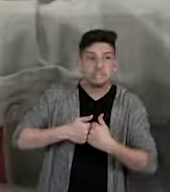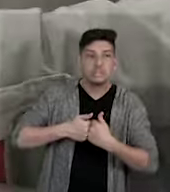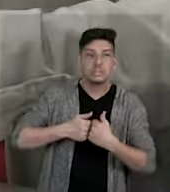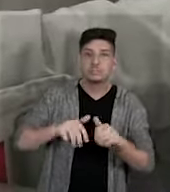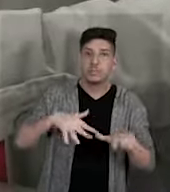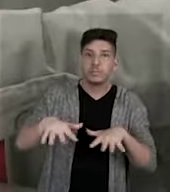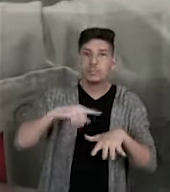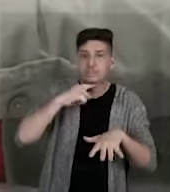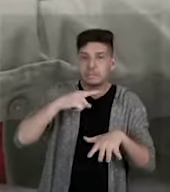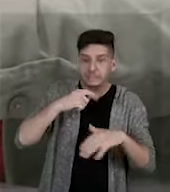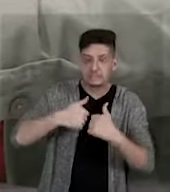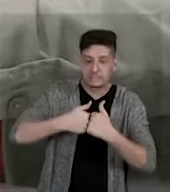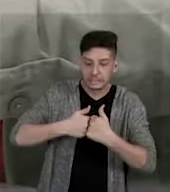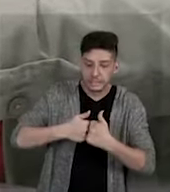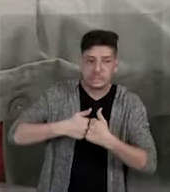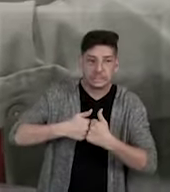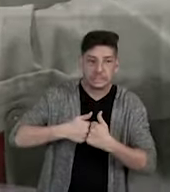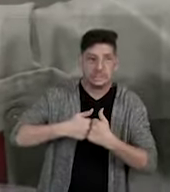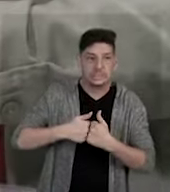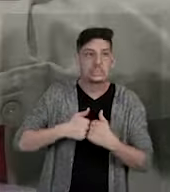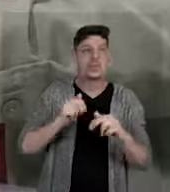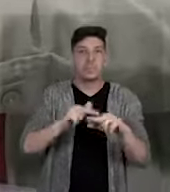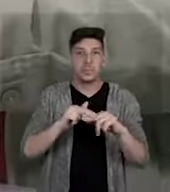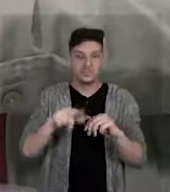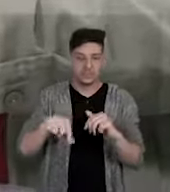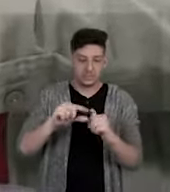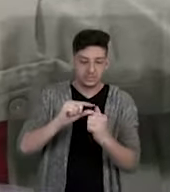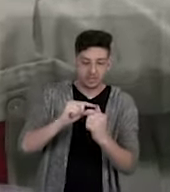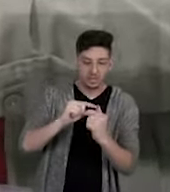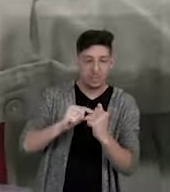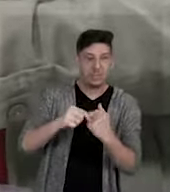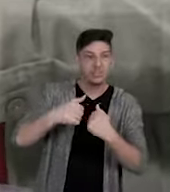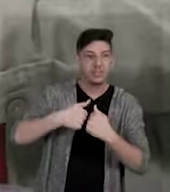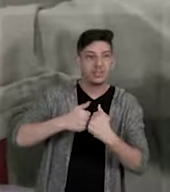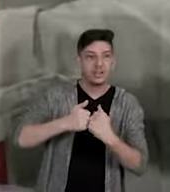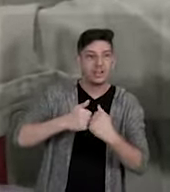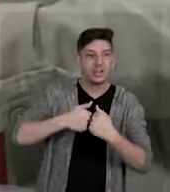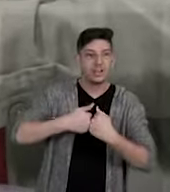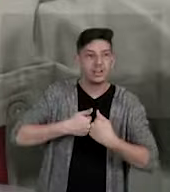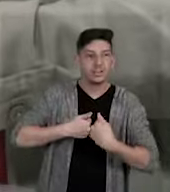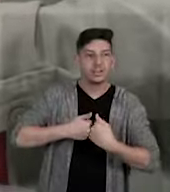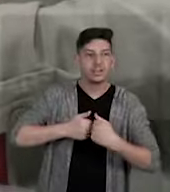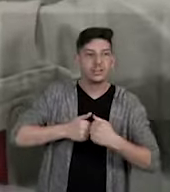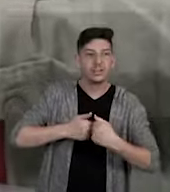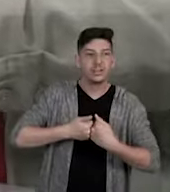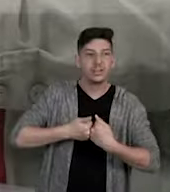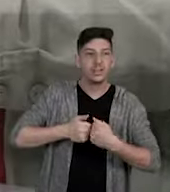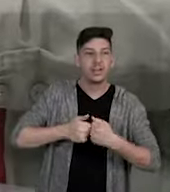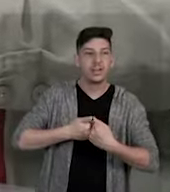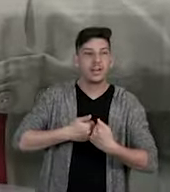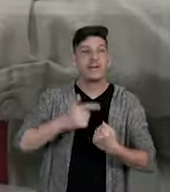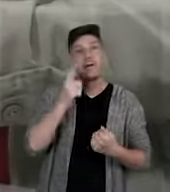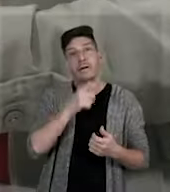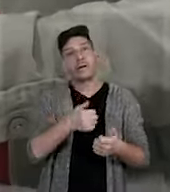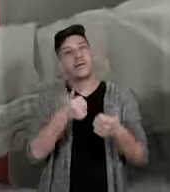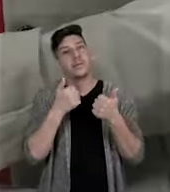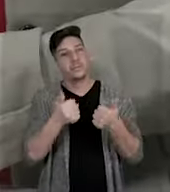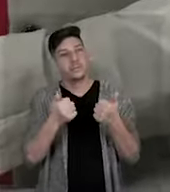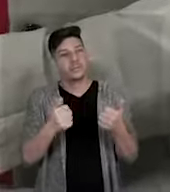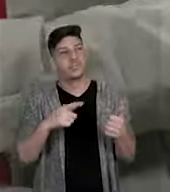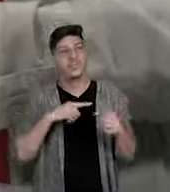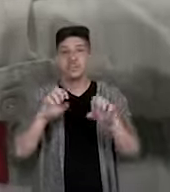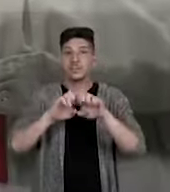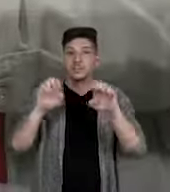Essa proteção e união também, que acontece aqui, né, entre uma vértebra e outra, então a gente tem uma estrutura muscular